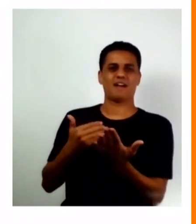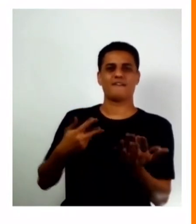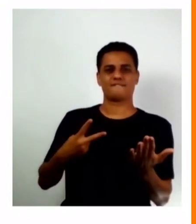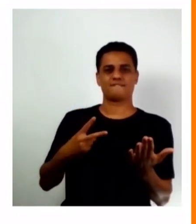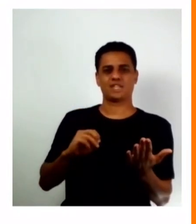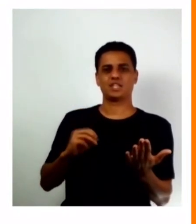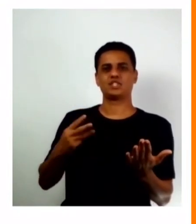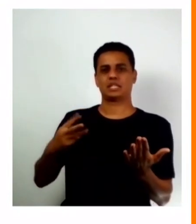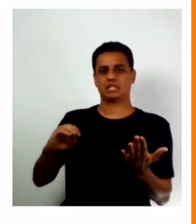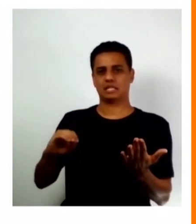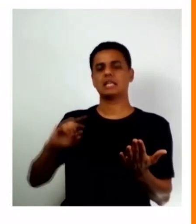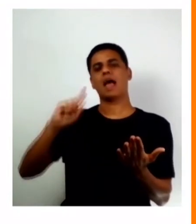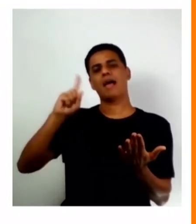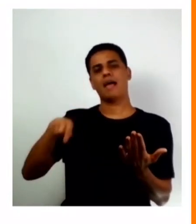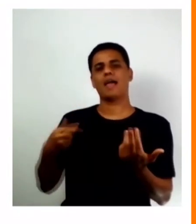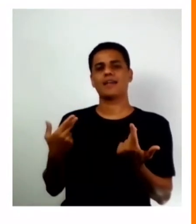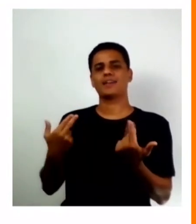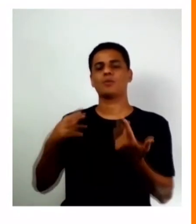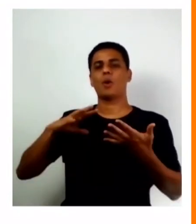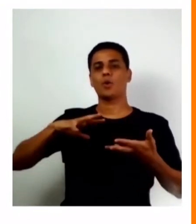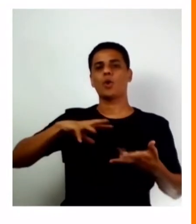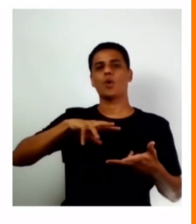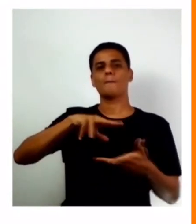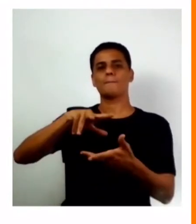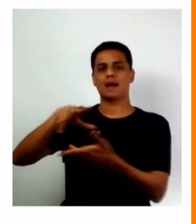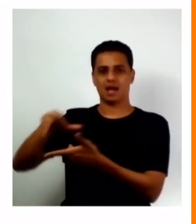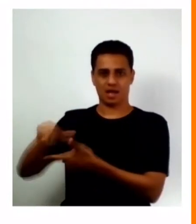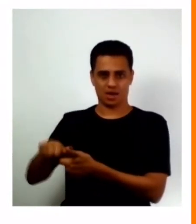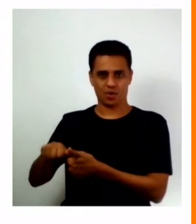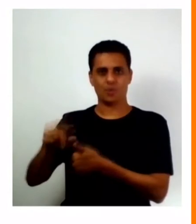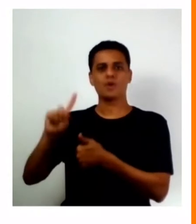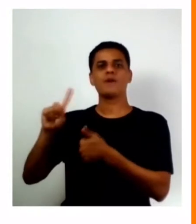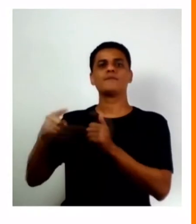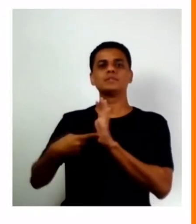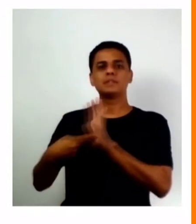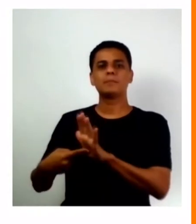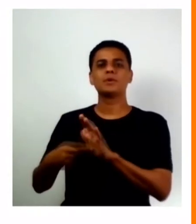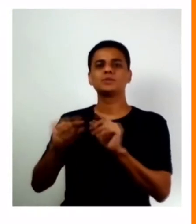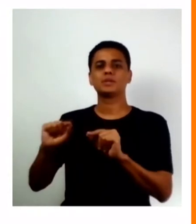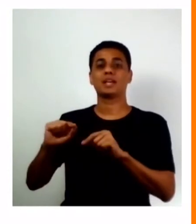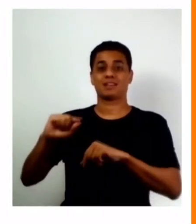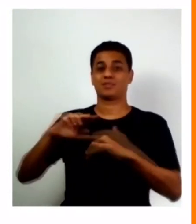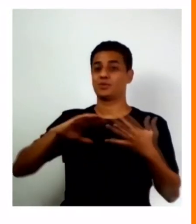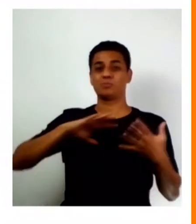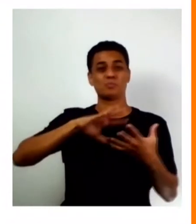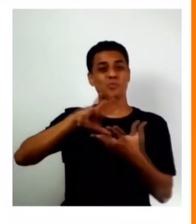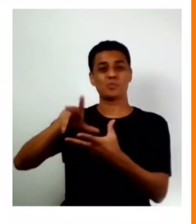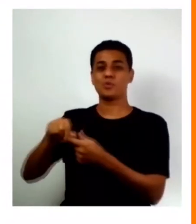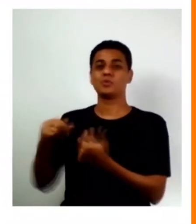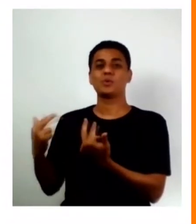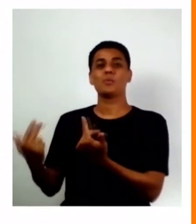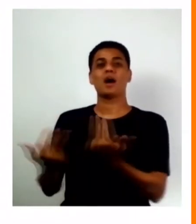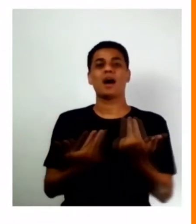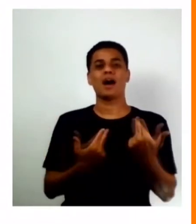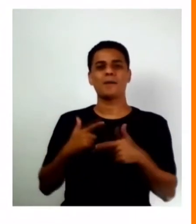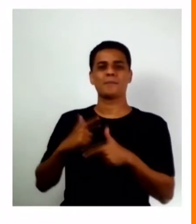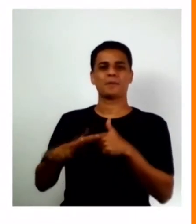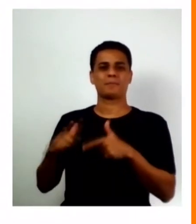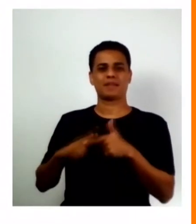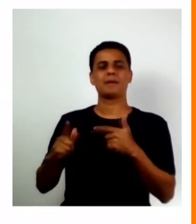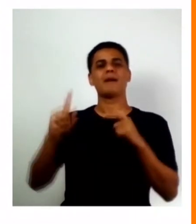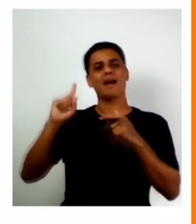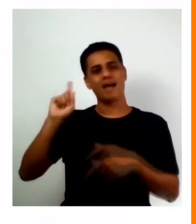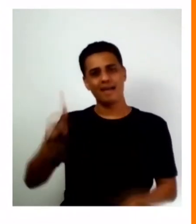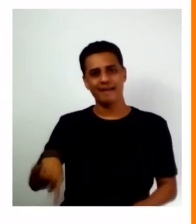para o fato de que atualmente todo mundo está passando por uma crise em comum, que é a pandemia com o Covid